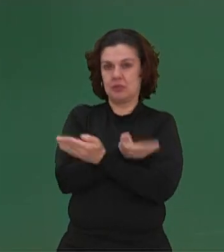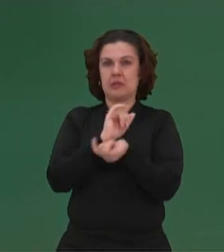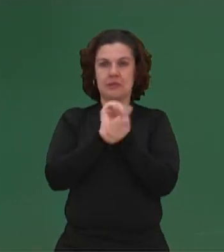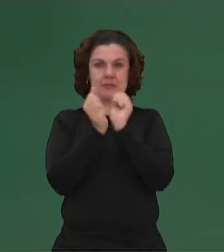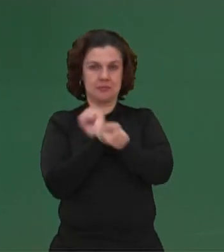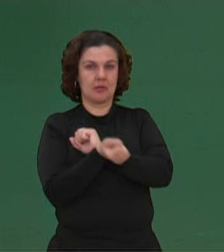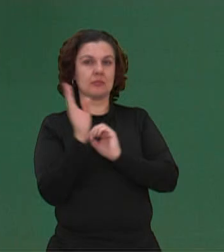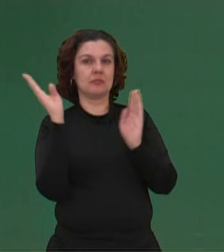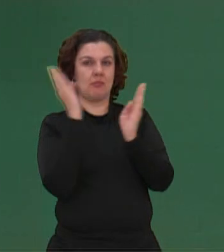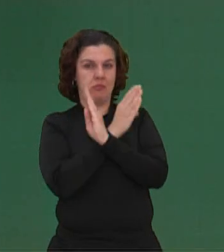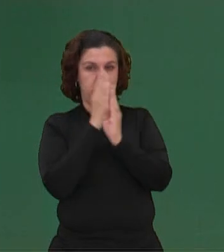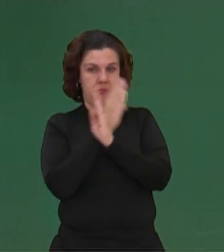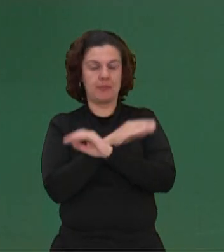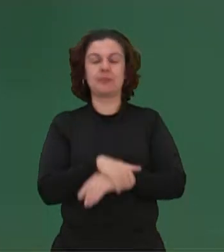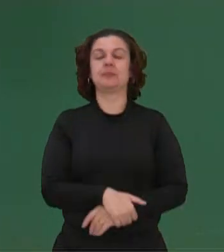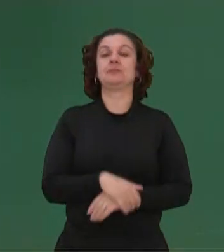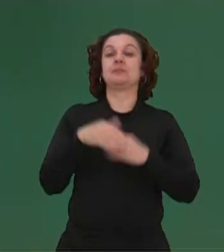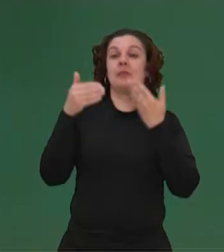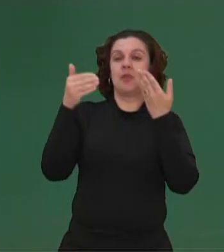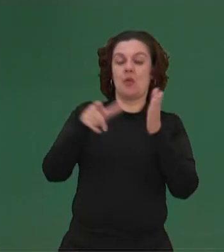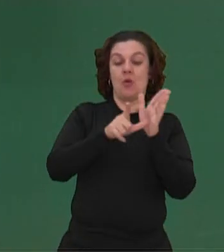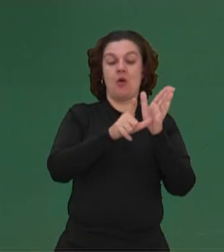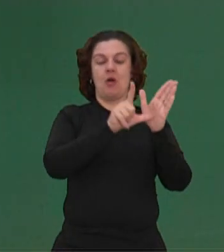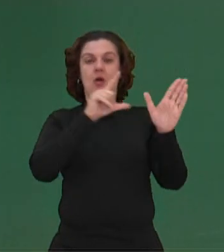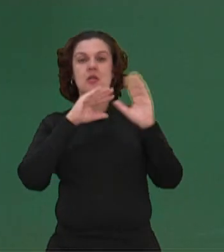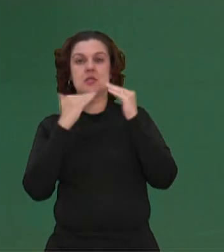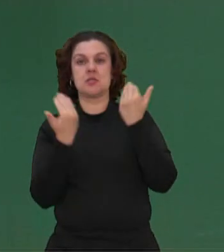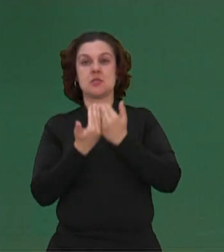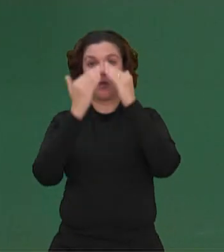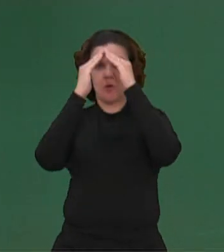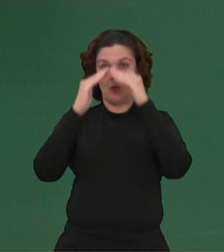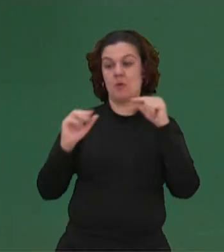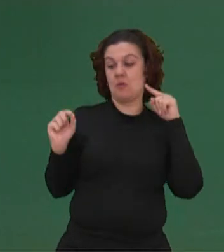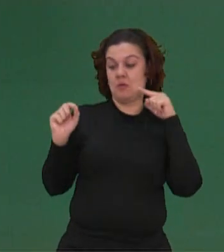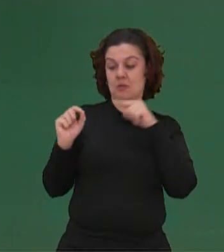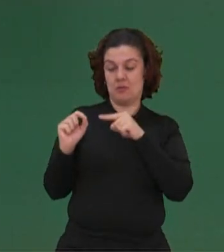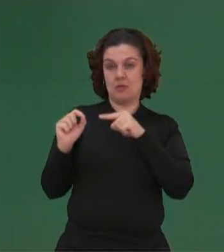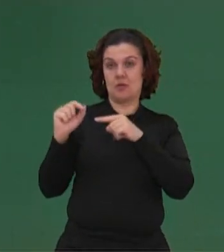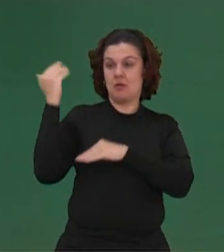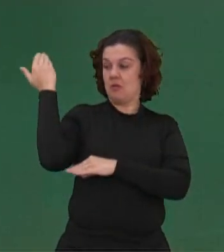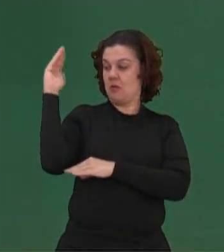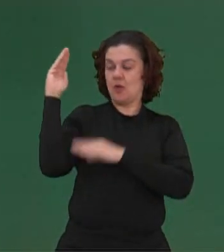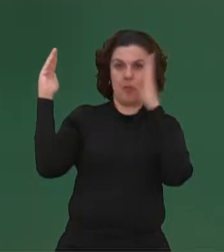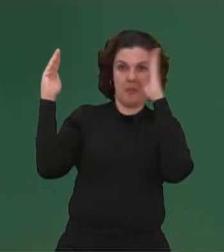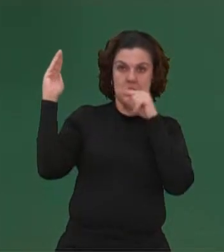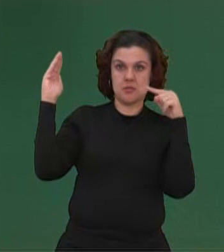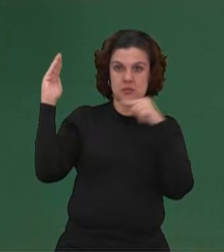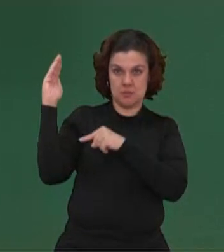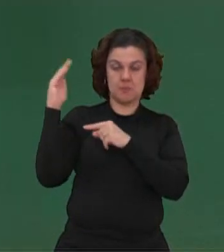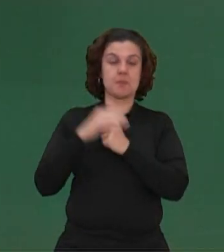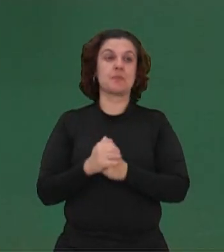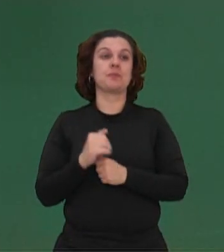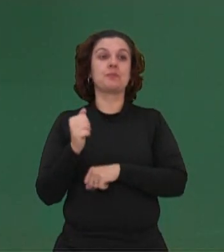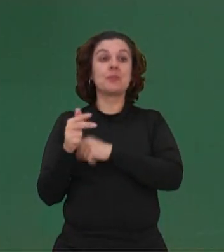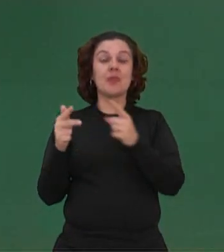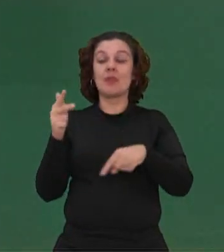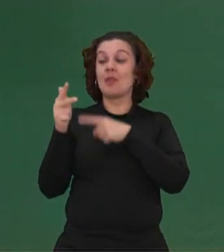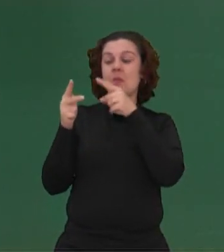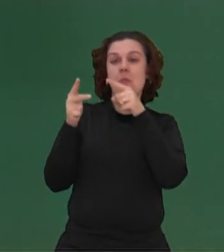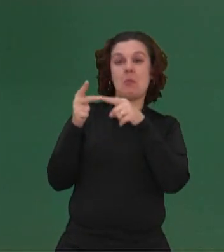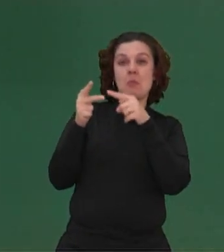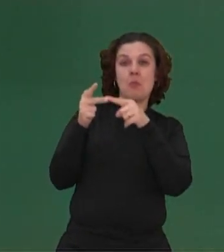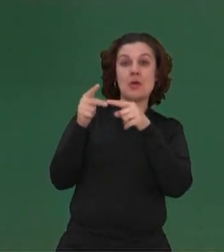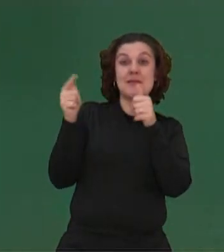escravidão. Então, indígena. Período pré-colonial, pau-brasil. Depois, cana-de-açúcar